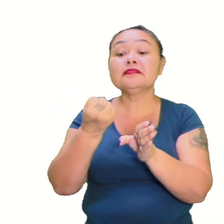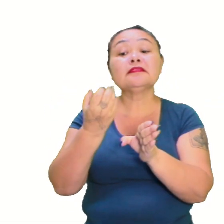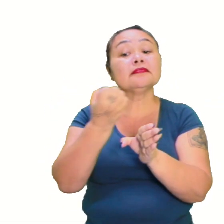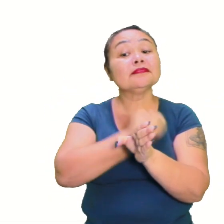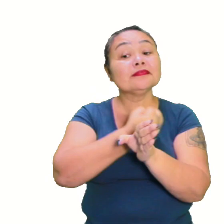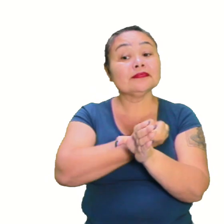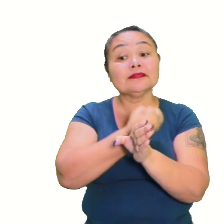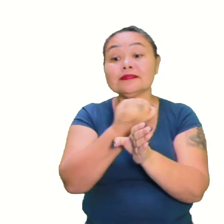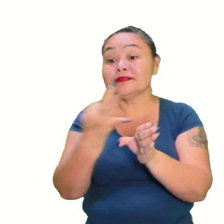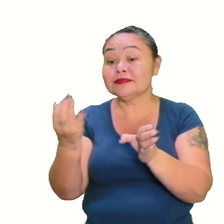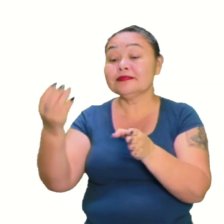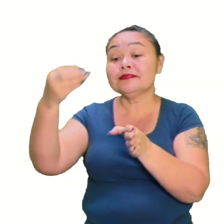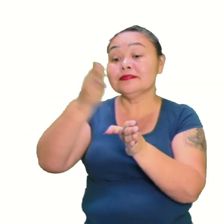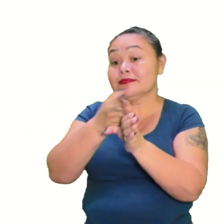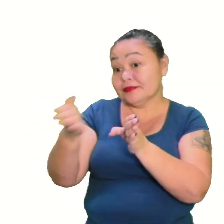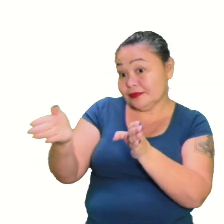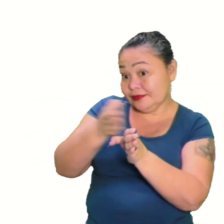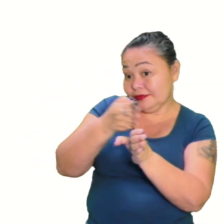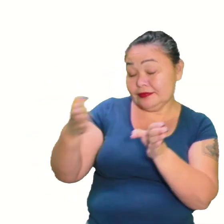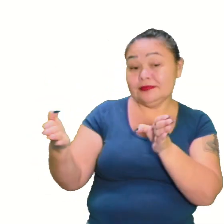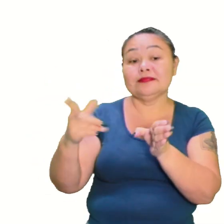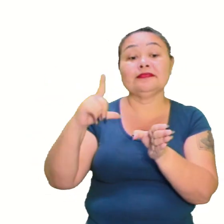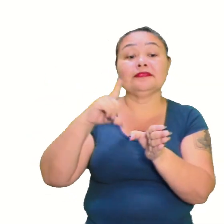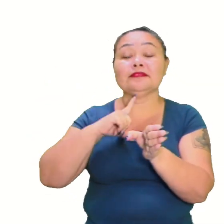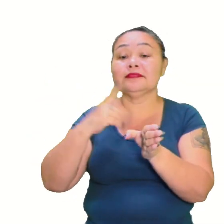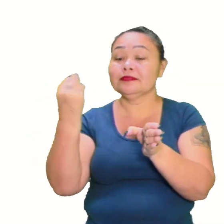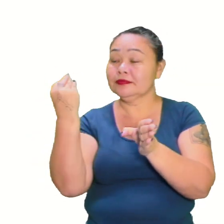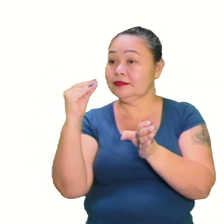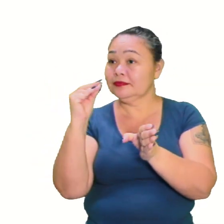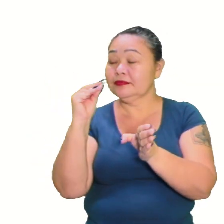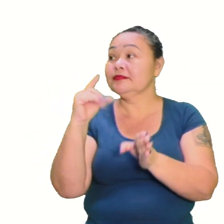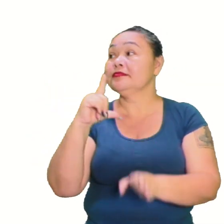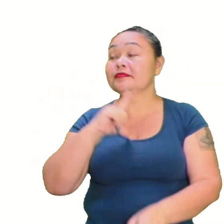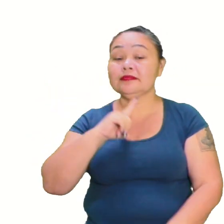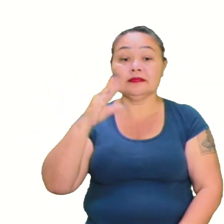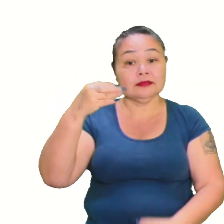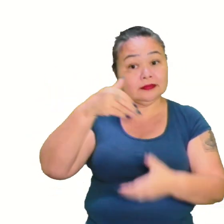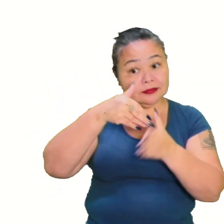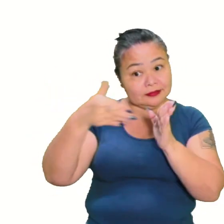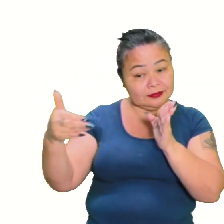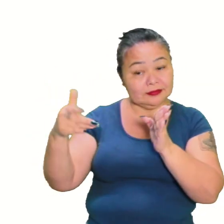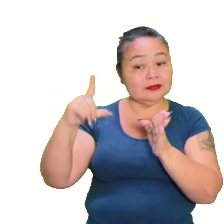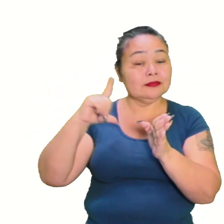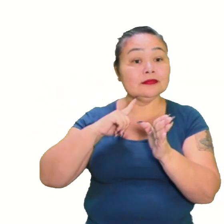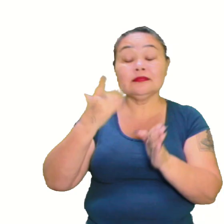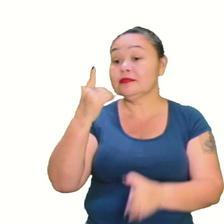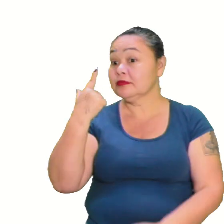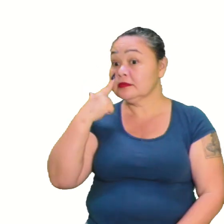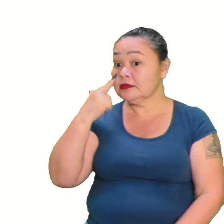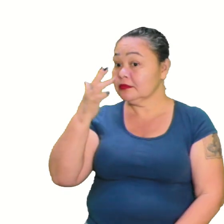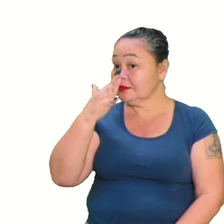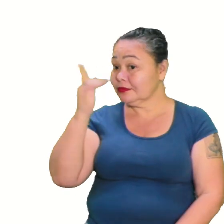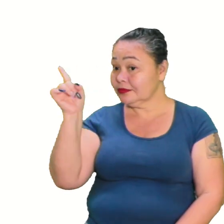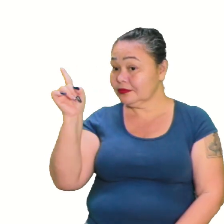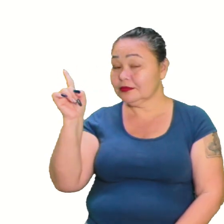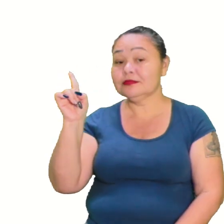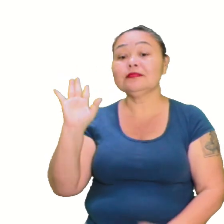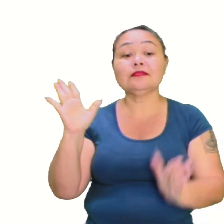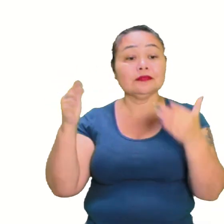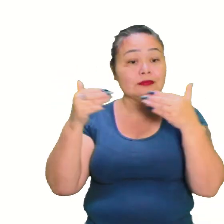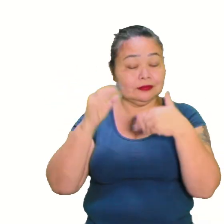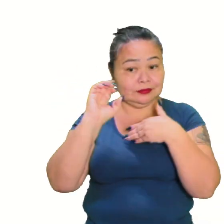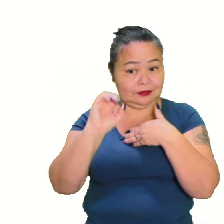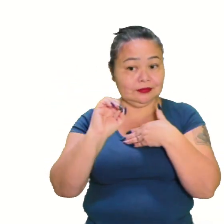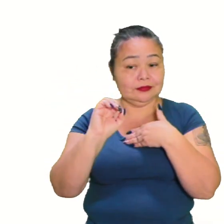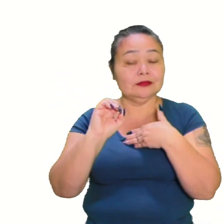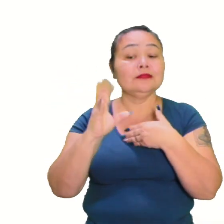números inteiros estão nesse intervalo? Beleza, se eu for colocar os números inteiros nesse intervalo, é só observar, galera, ó. Tá fechado